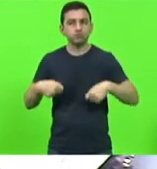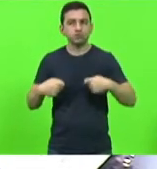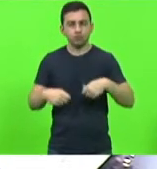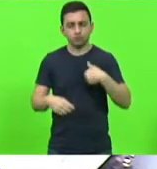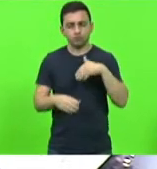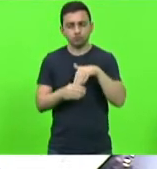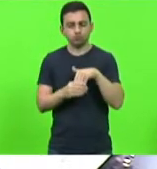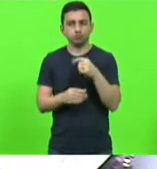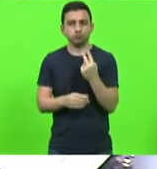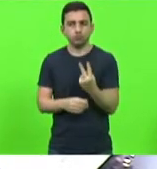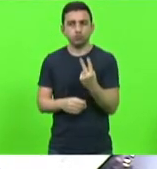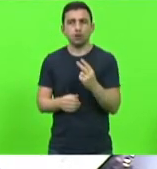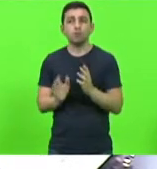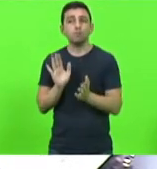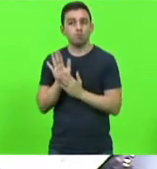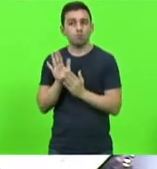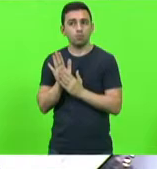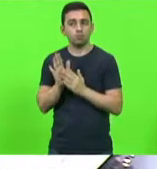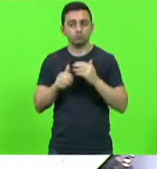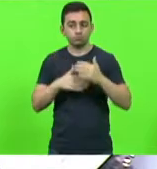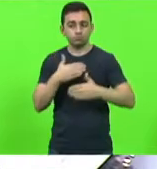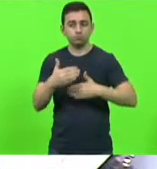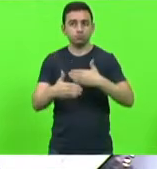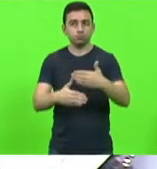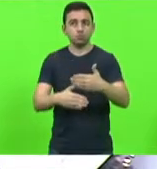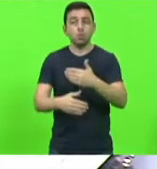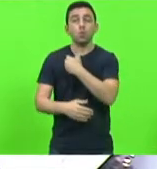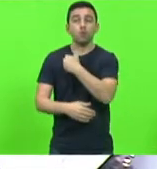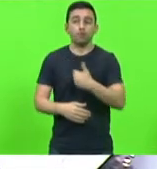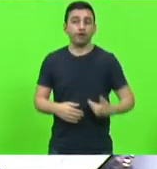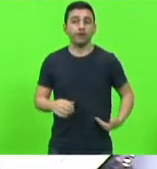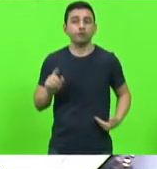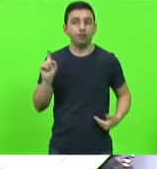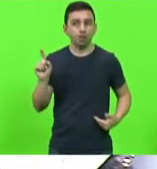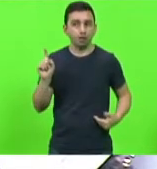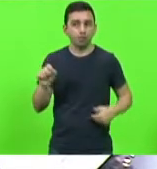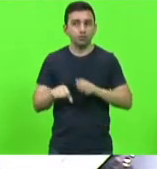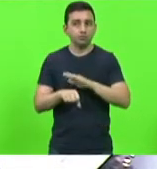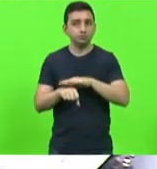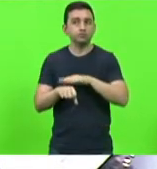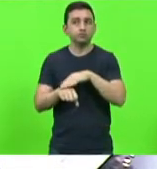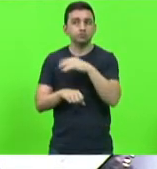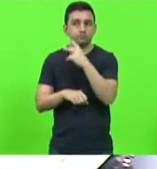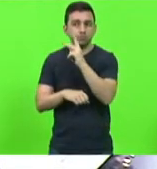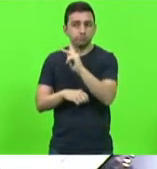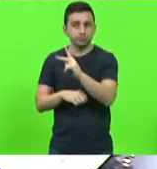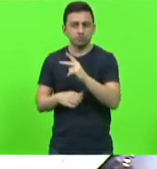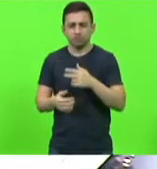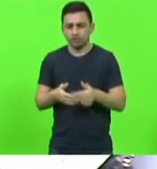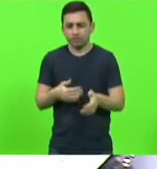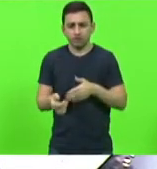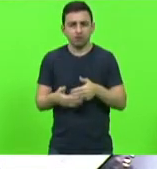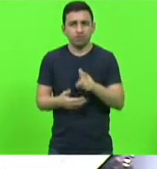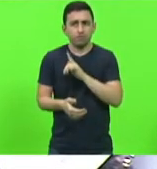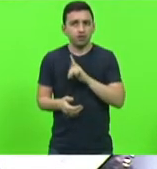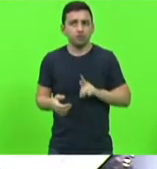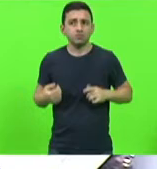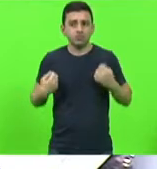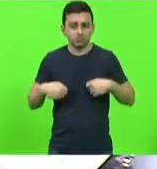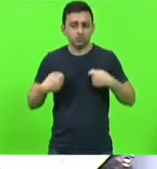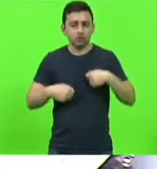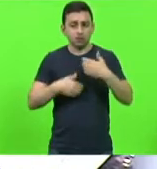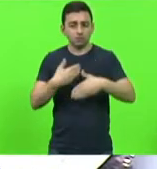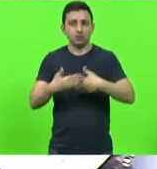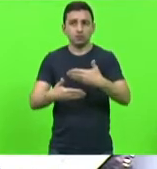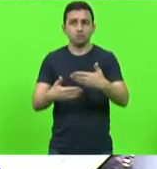essa proposta foi encaminhada pelo atual governo, mas ela teria que ser encaminhada por qualquer governo que lá estivesse, porque é